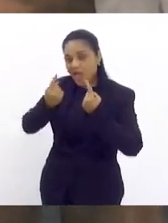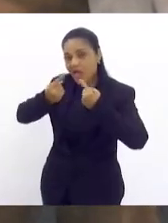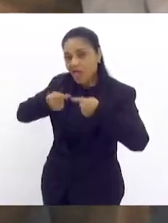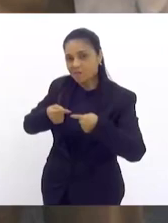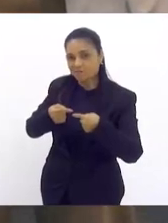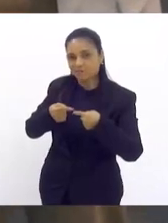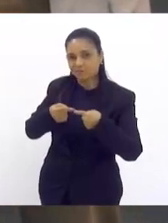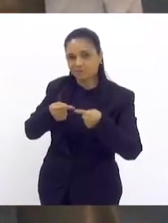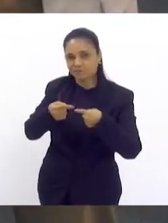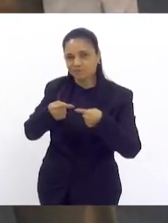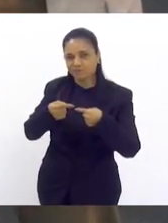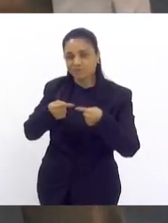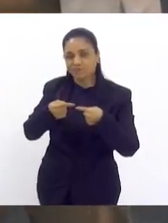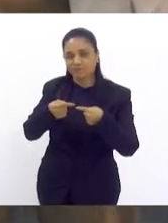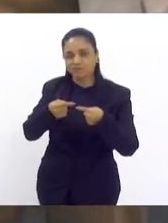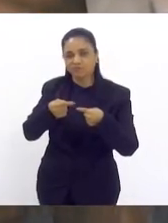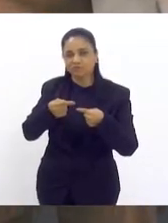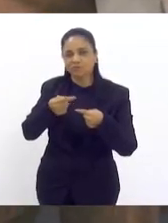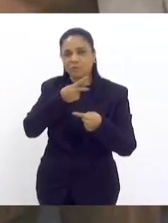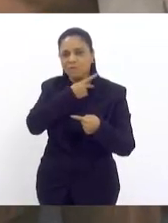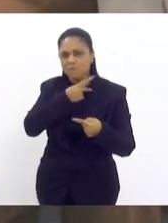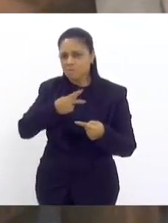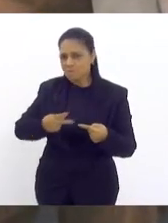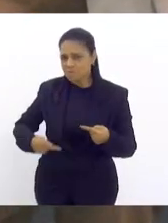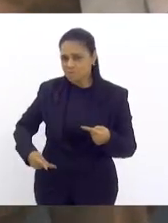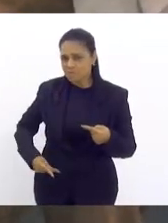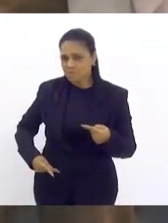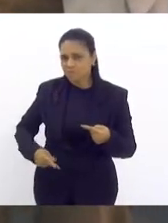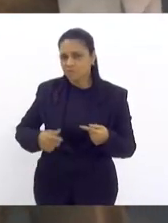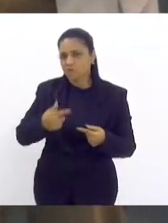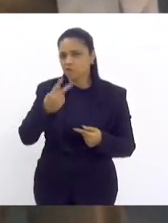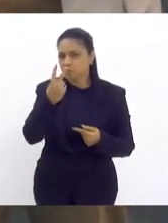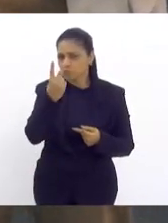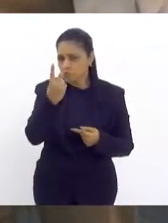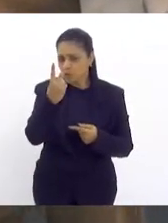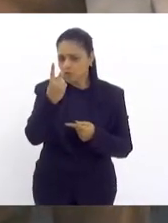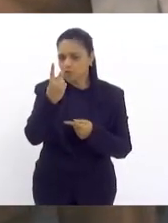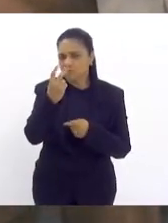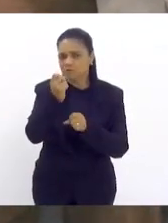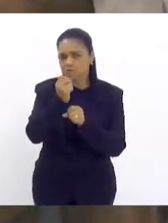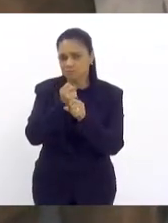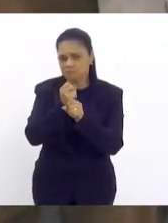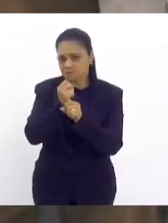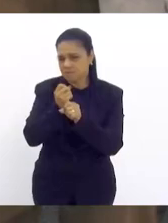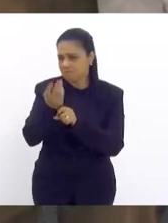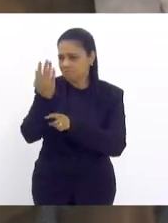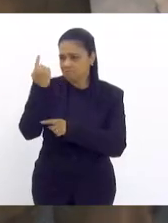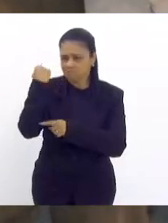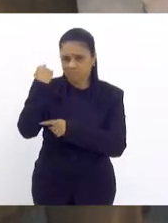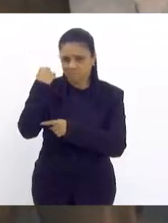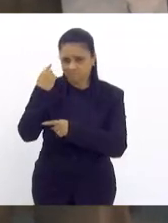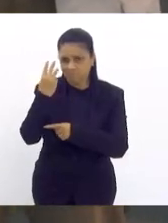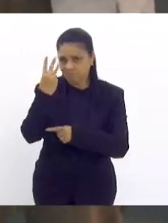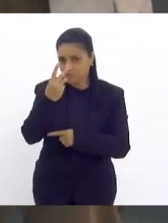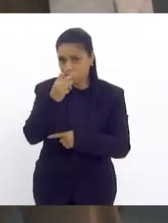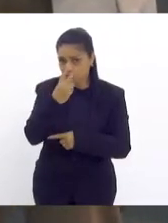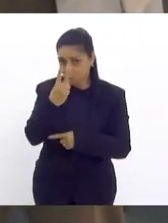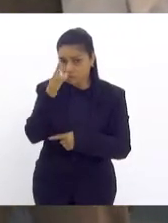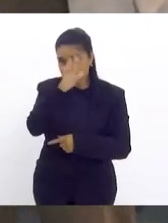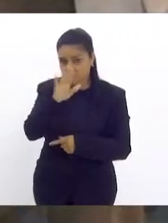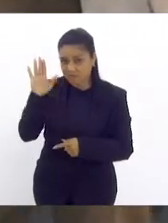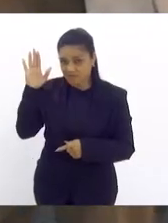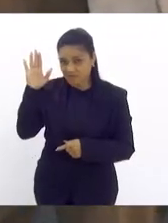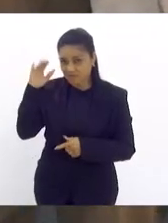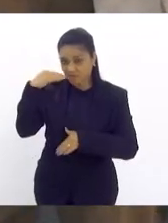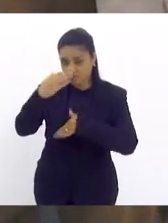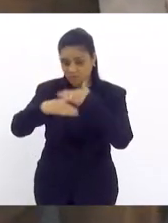enquanto foi presidente nos seus dois primeiros mandatos na valorização de instituições e na